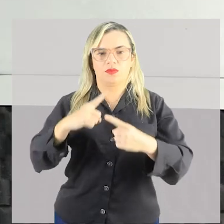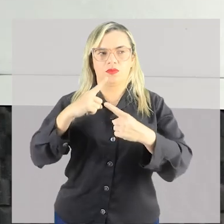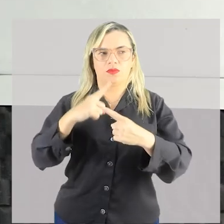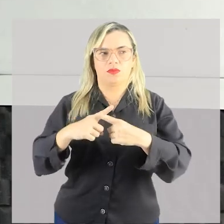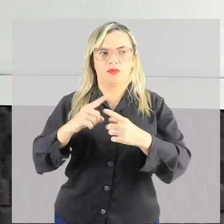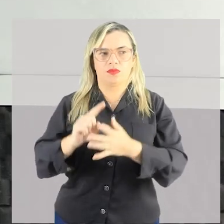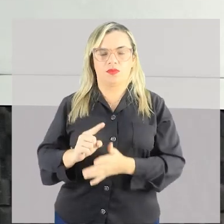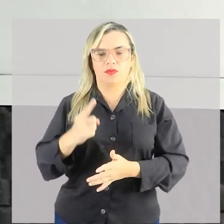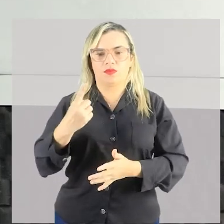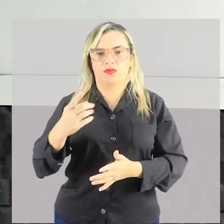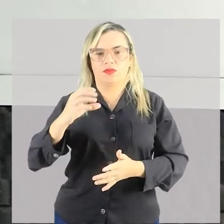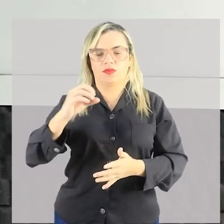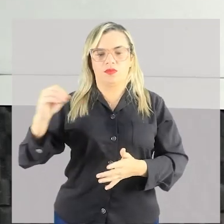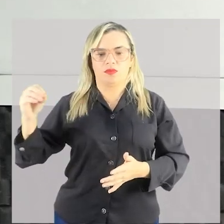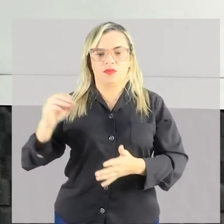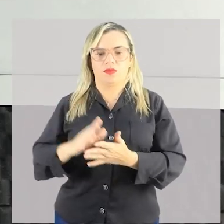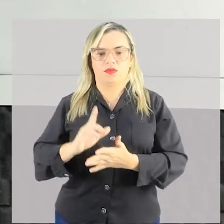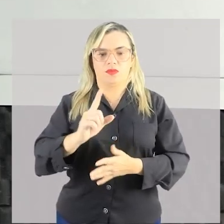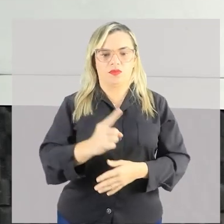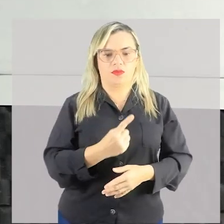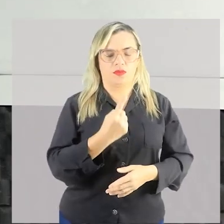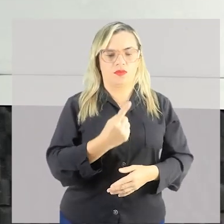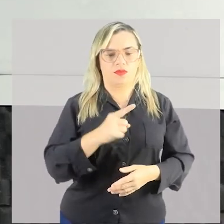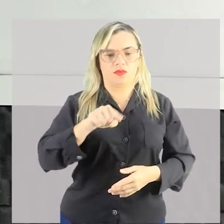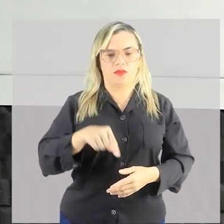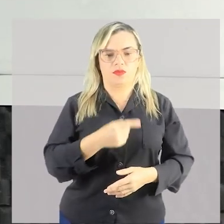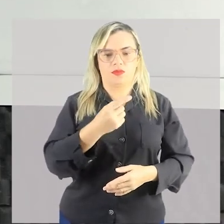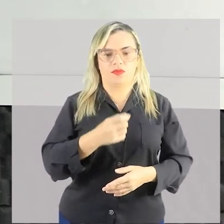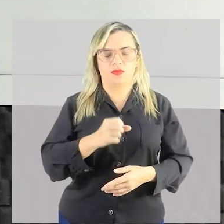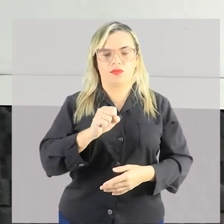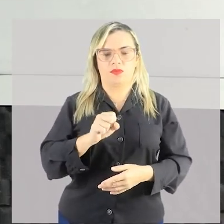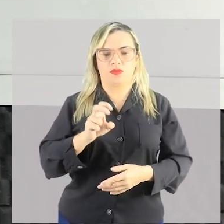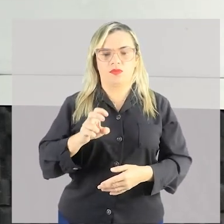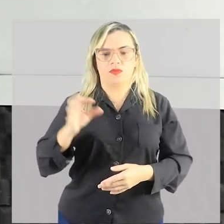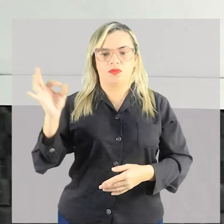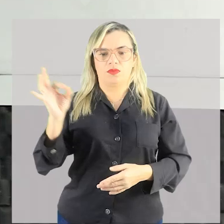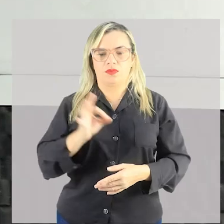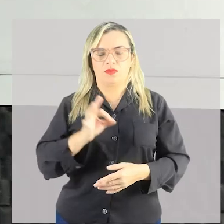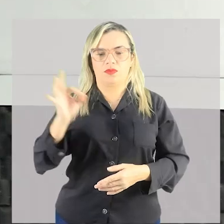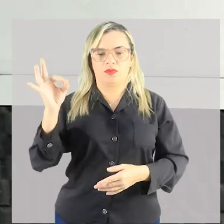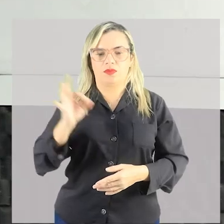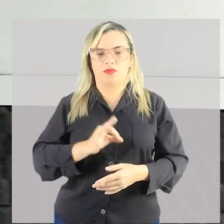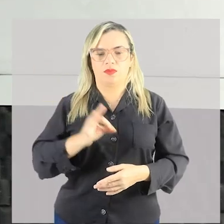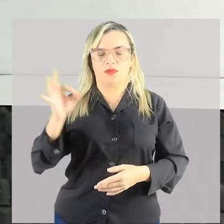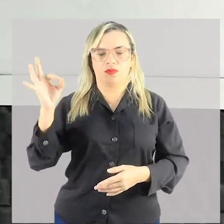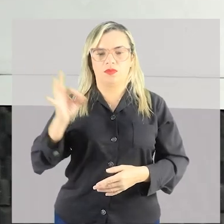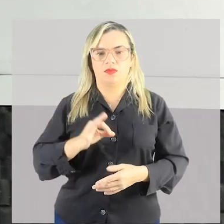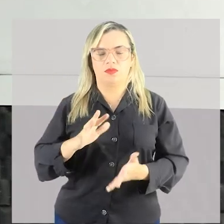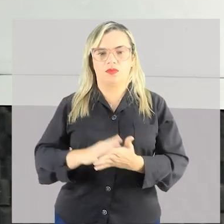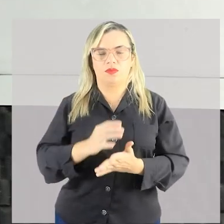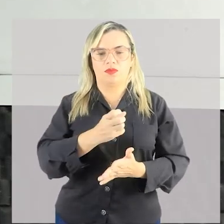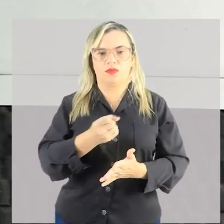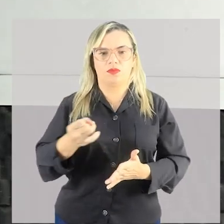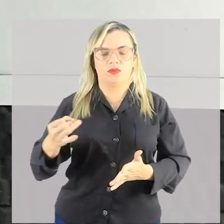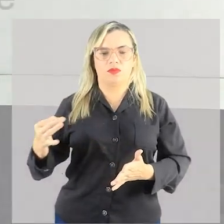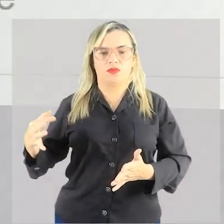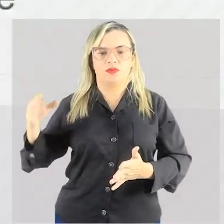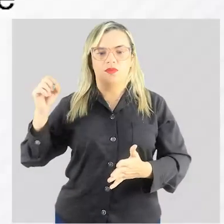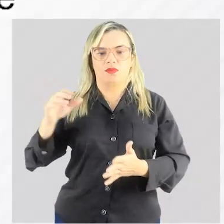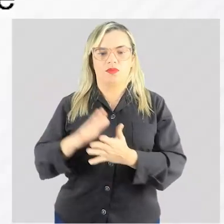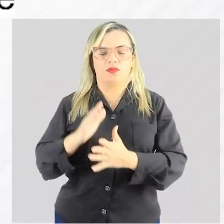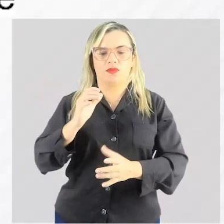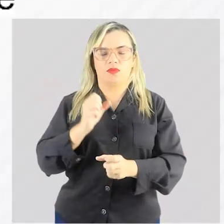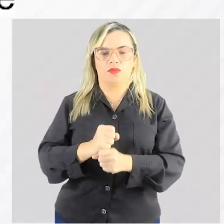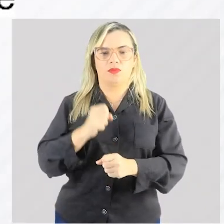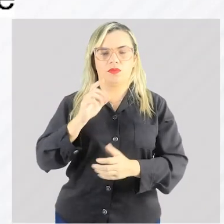ó aí você vai ter 1,85 de chance Então essa é a probabilidade desse